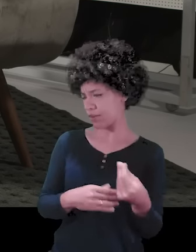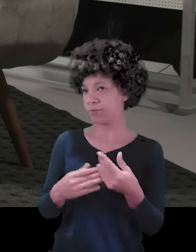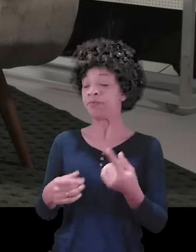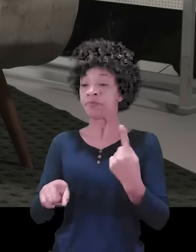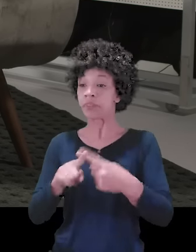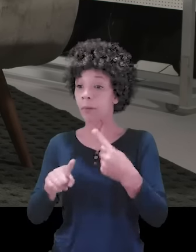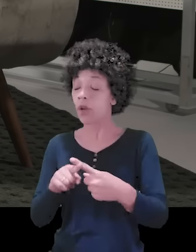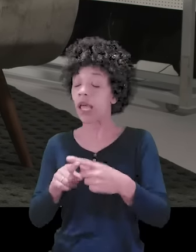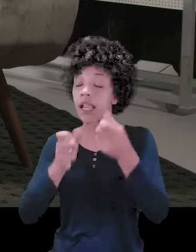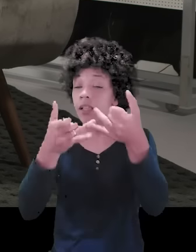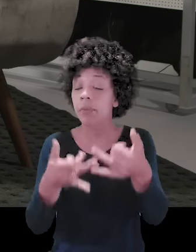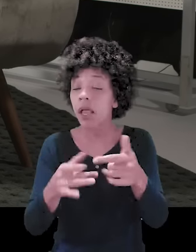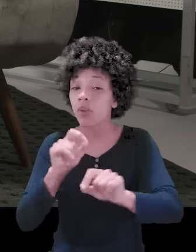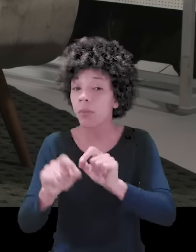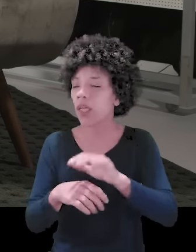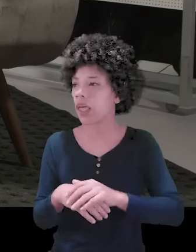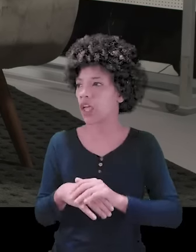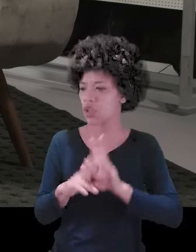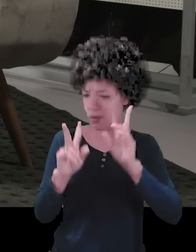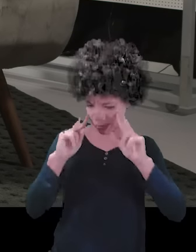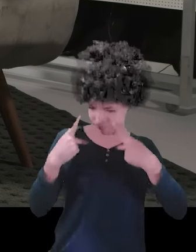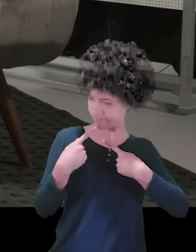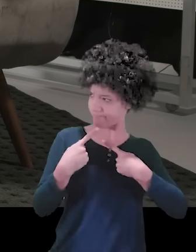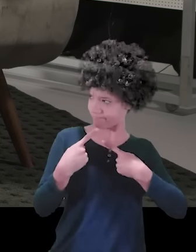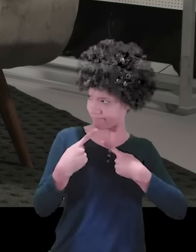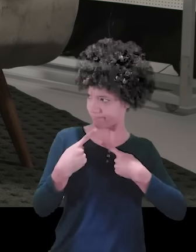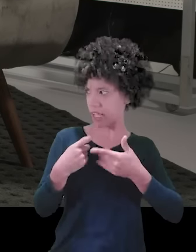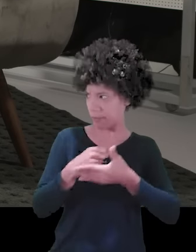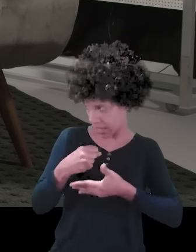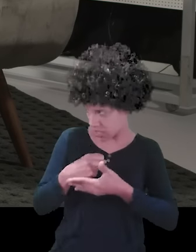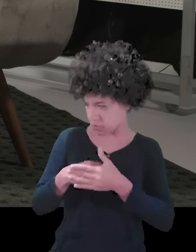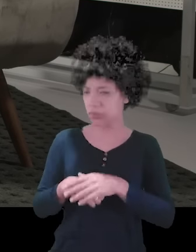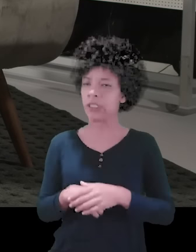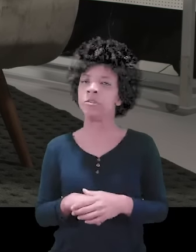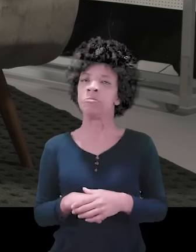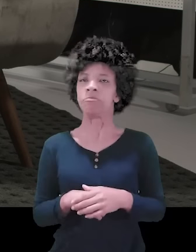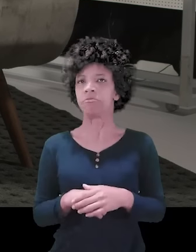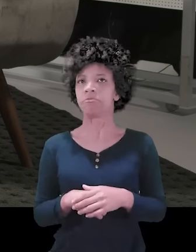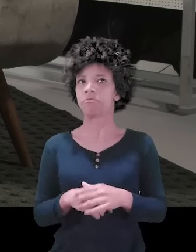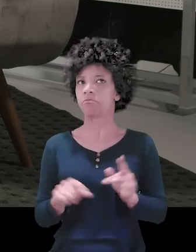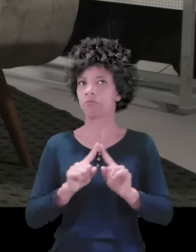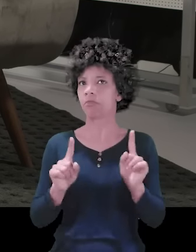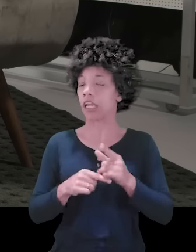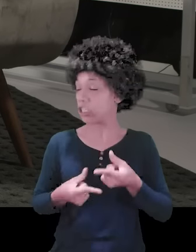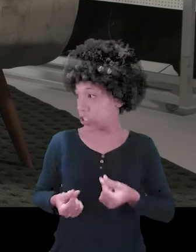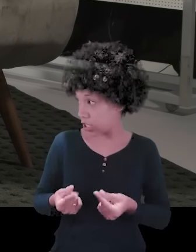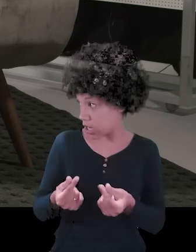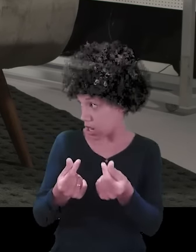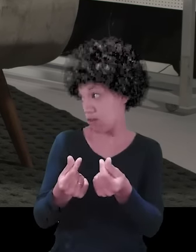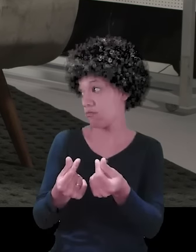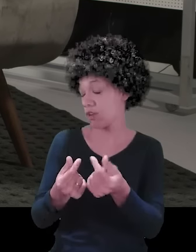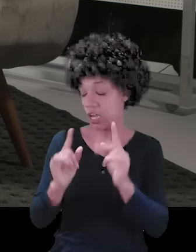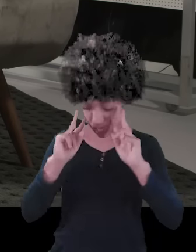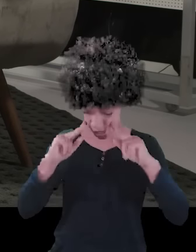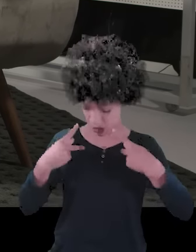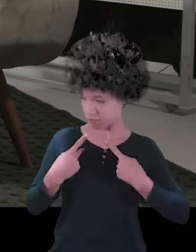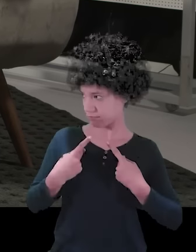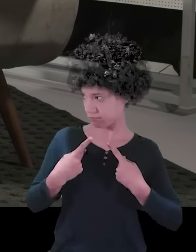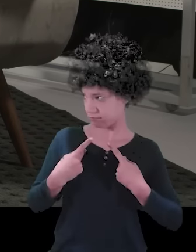a gente tá falando sobre egoísmo basicamente é dinheiro e